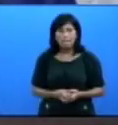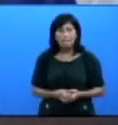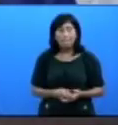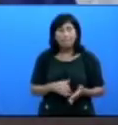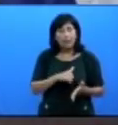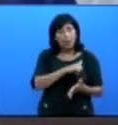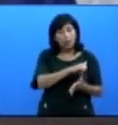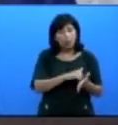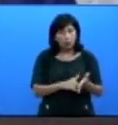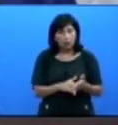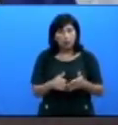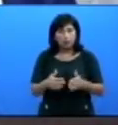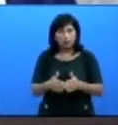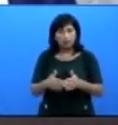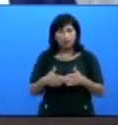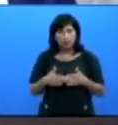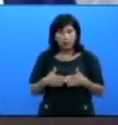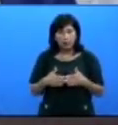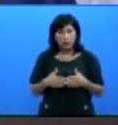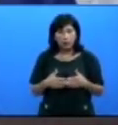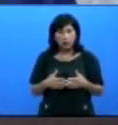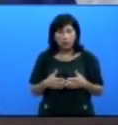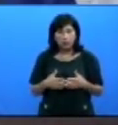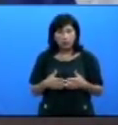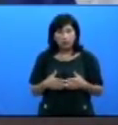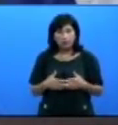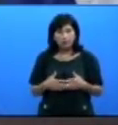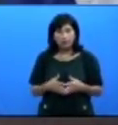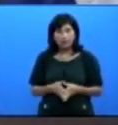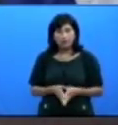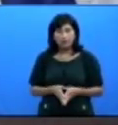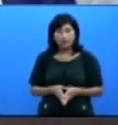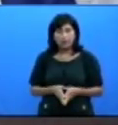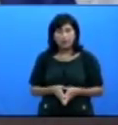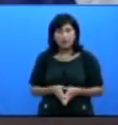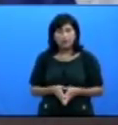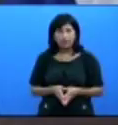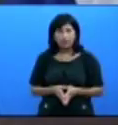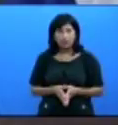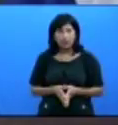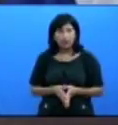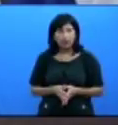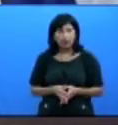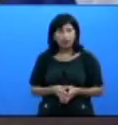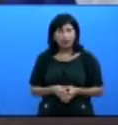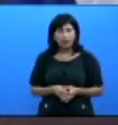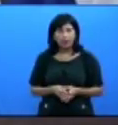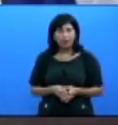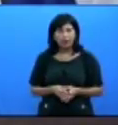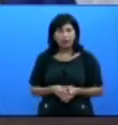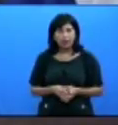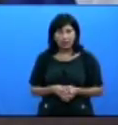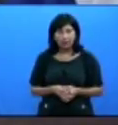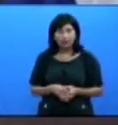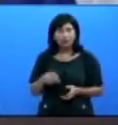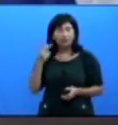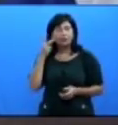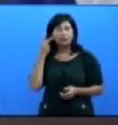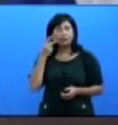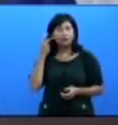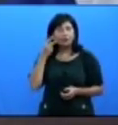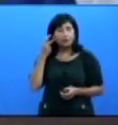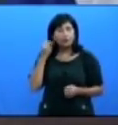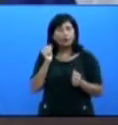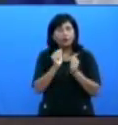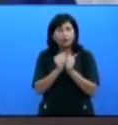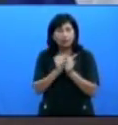documento, nós estamos pedindo à comissão formada pelo professor Cláudio, pelo vereador Joaquim, vereador, professor Cláudio, vereador Joaquim,